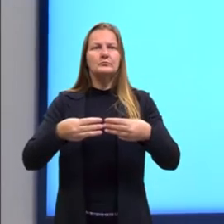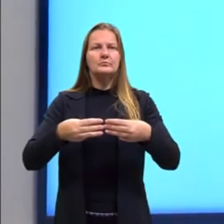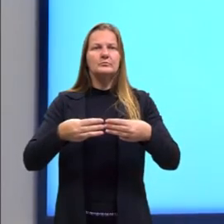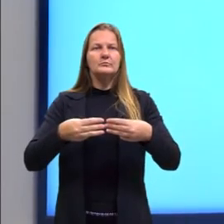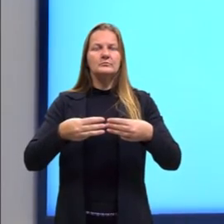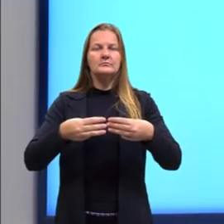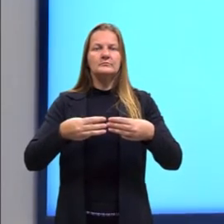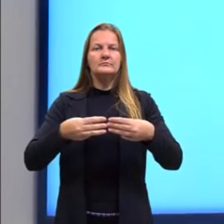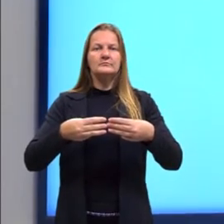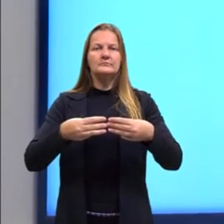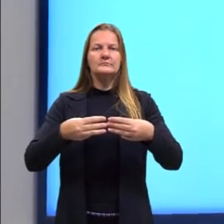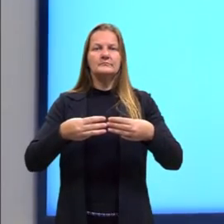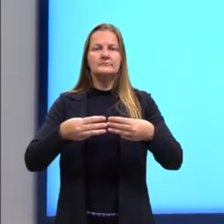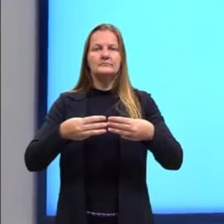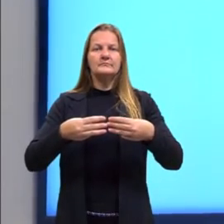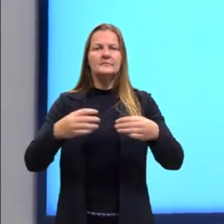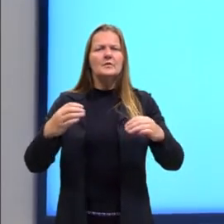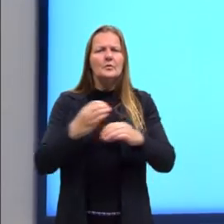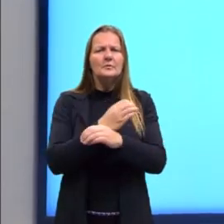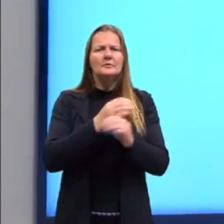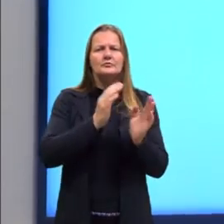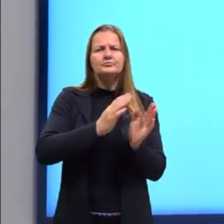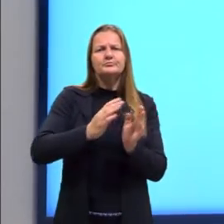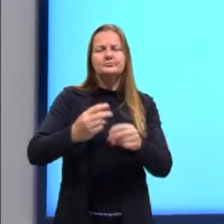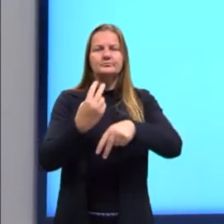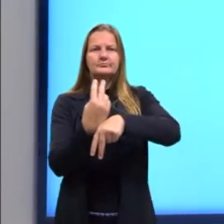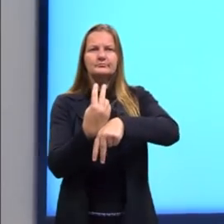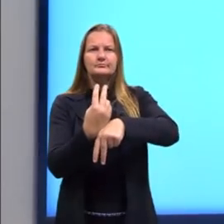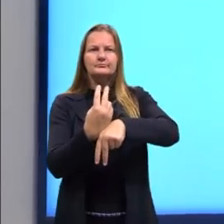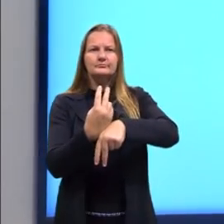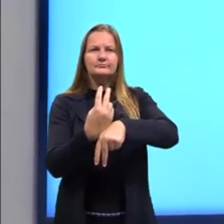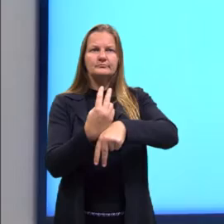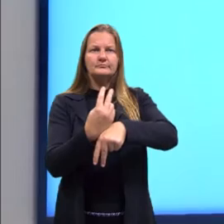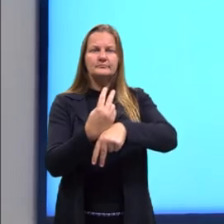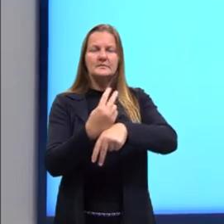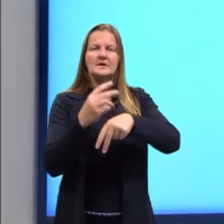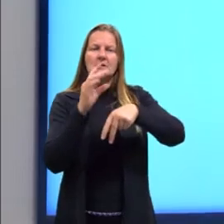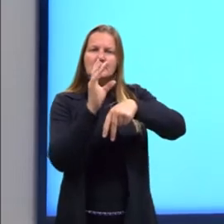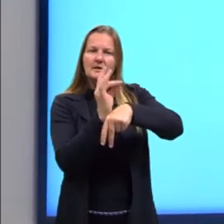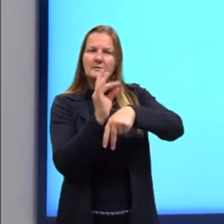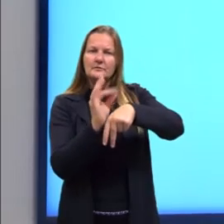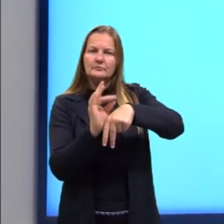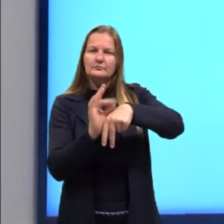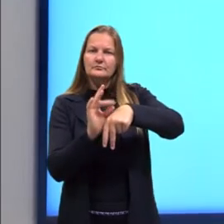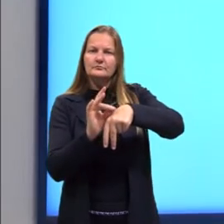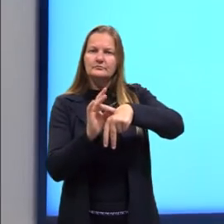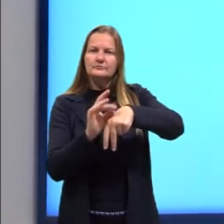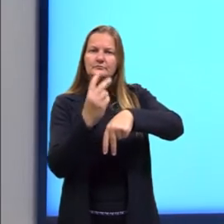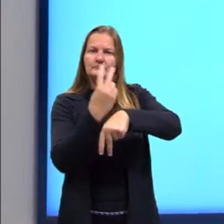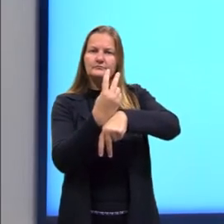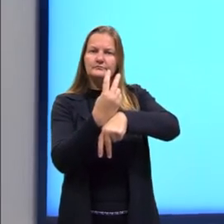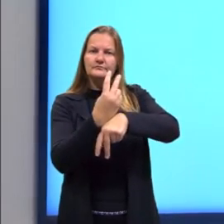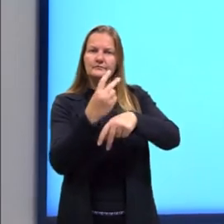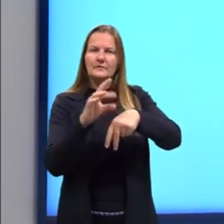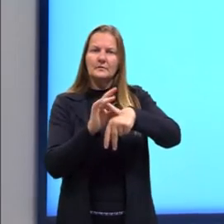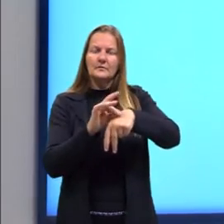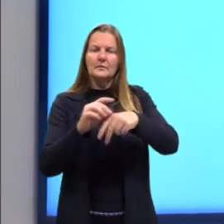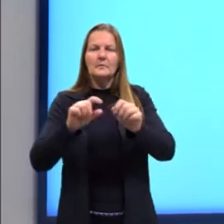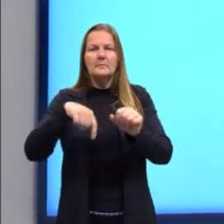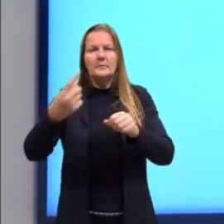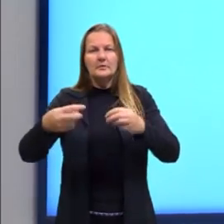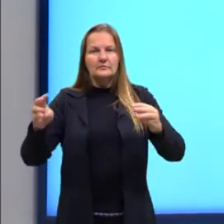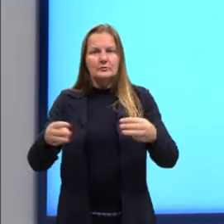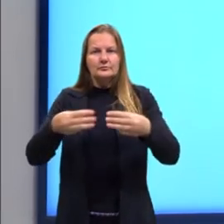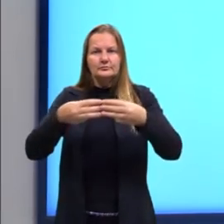competi a cada parte cromossomo a linha se na placa metafasica do fuso